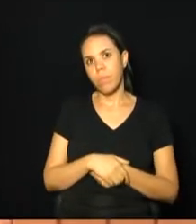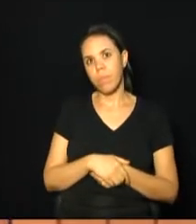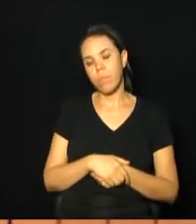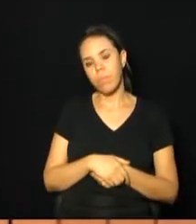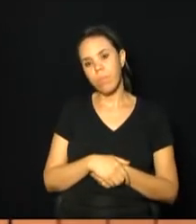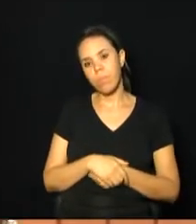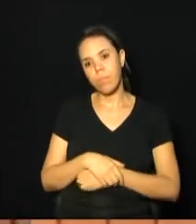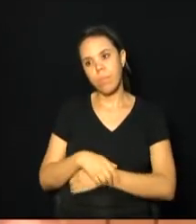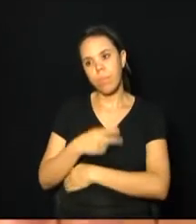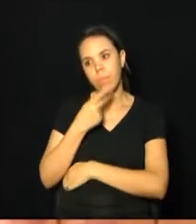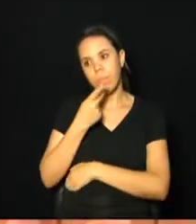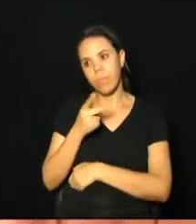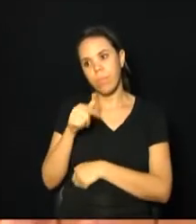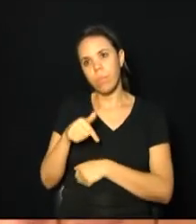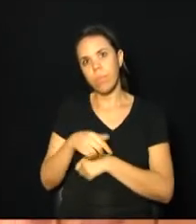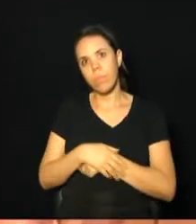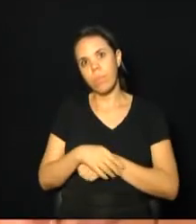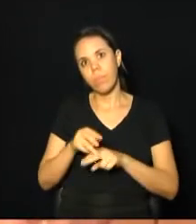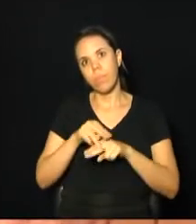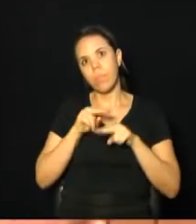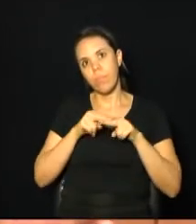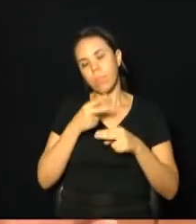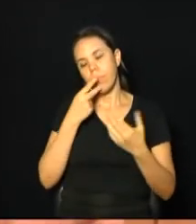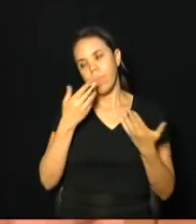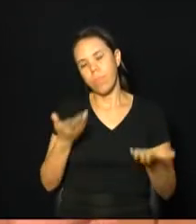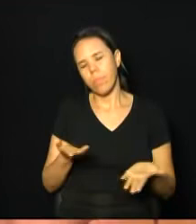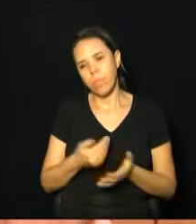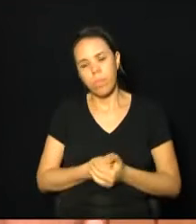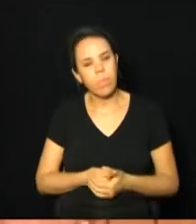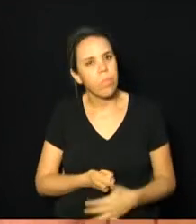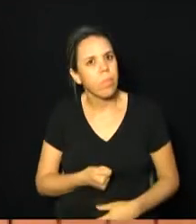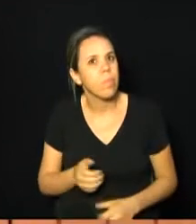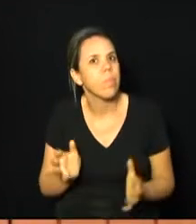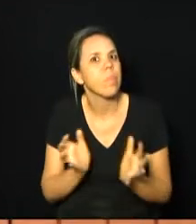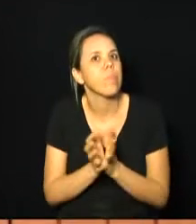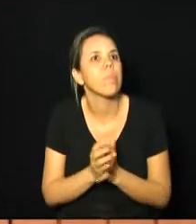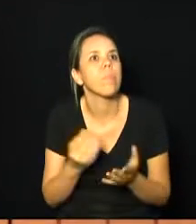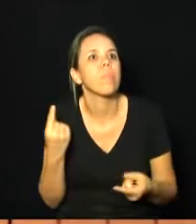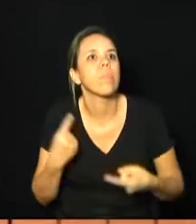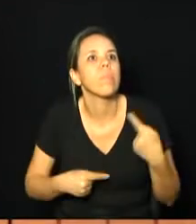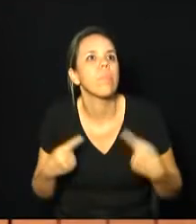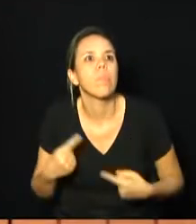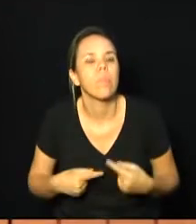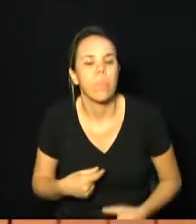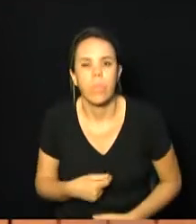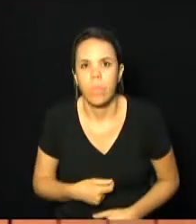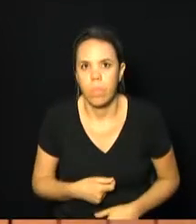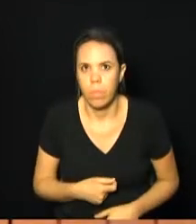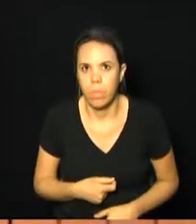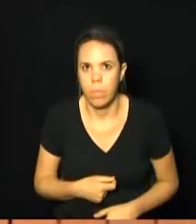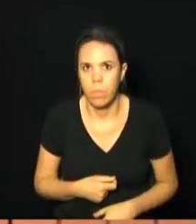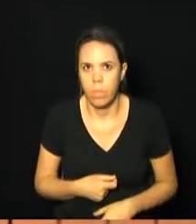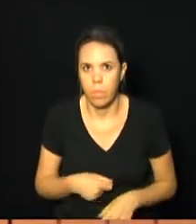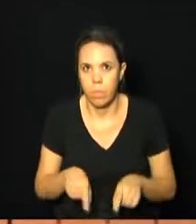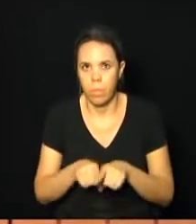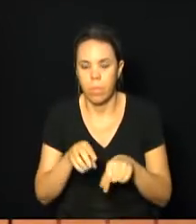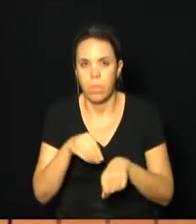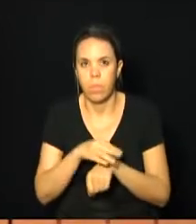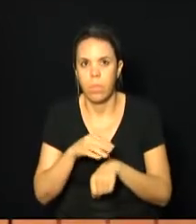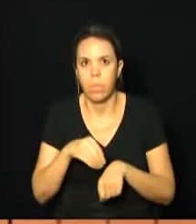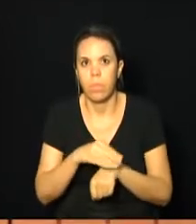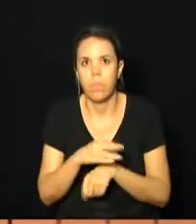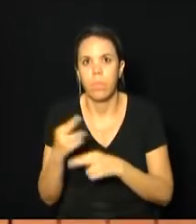como eu disse, por isso que eu quis essa comissão, para a gente discutir e trazer, né,